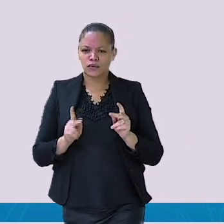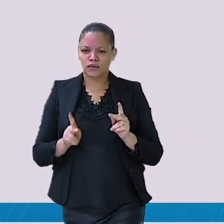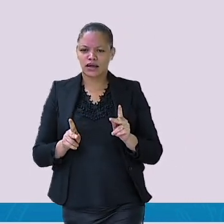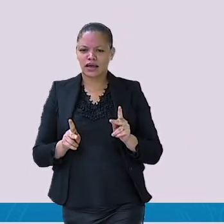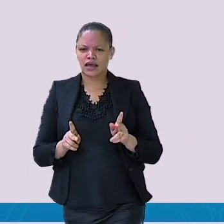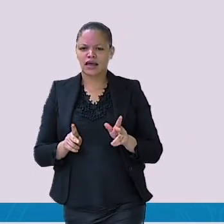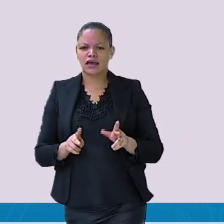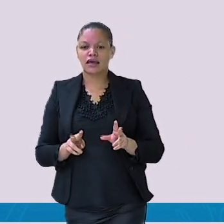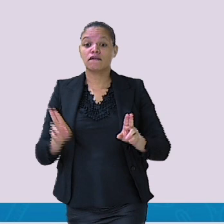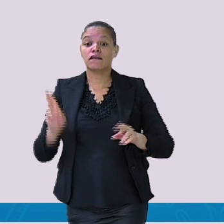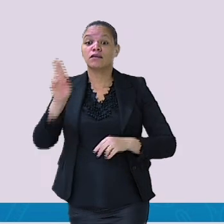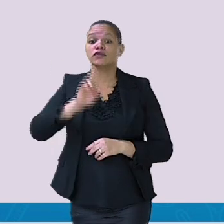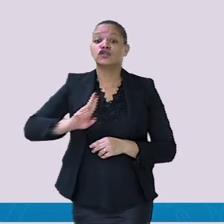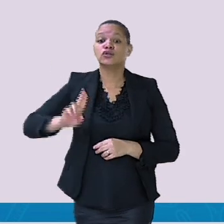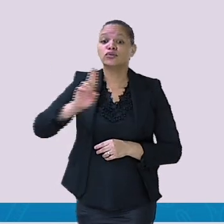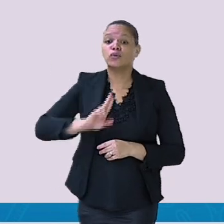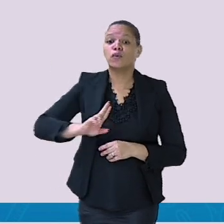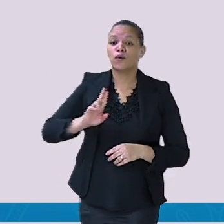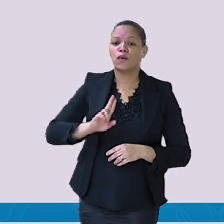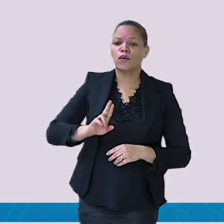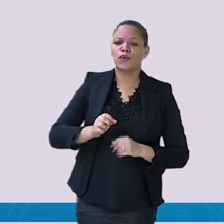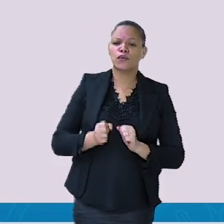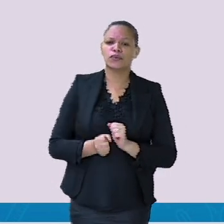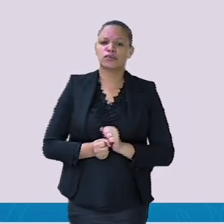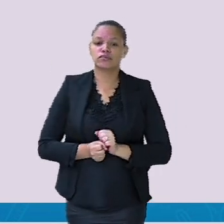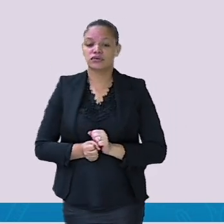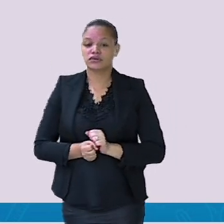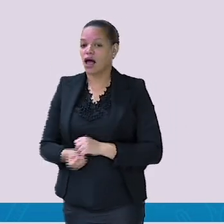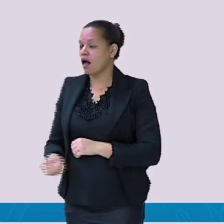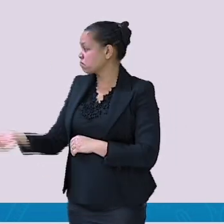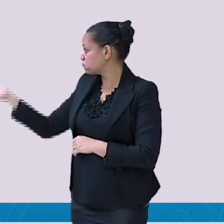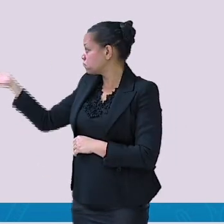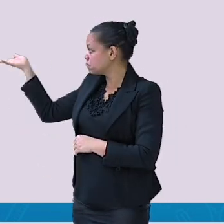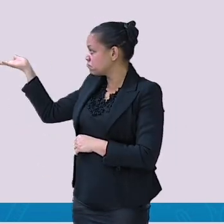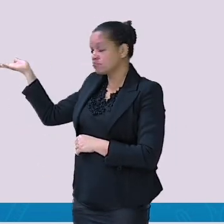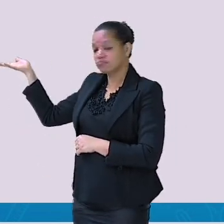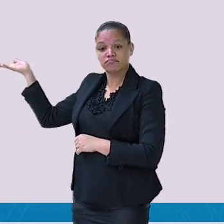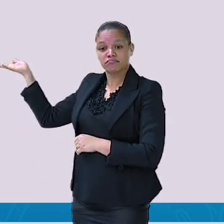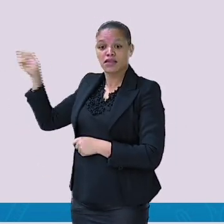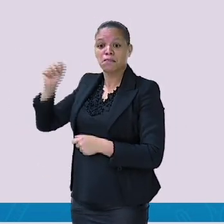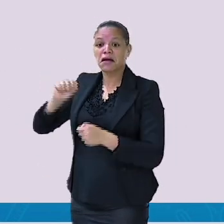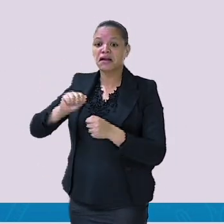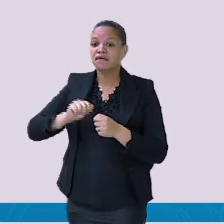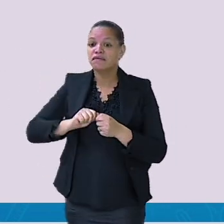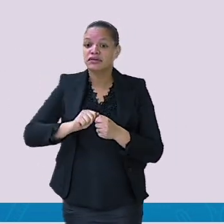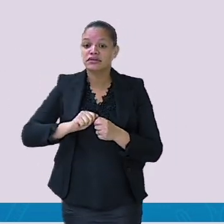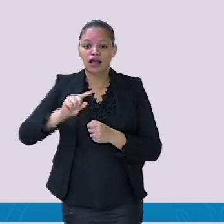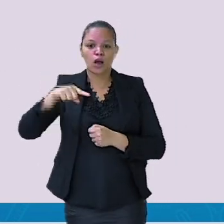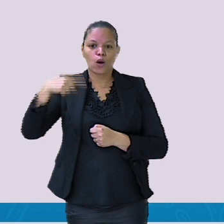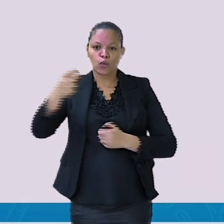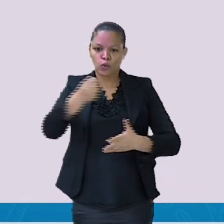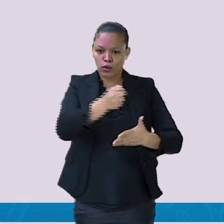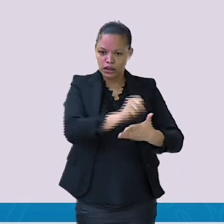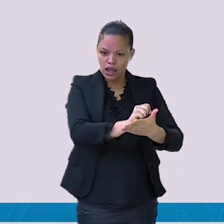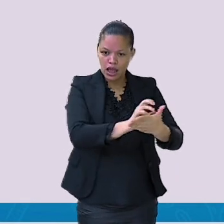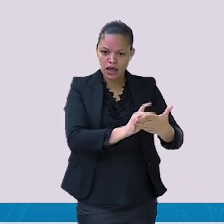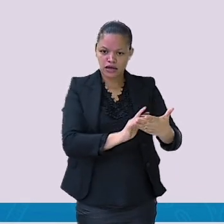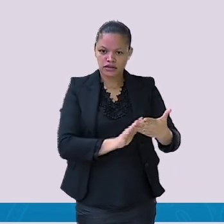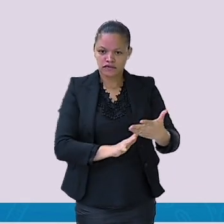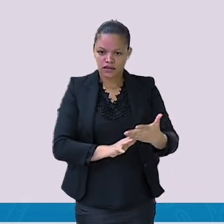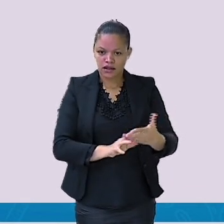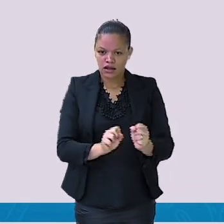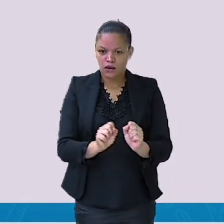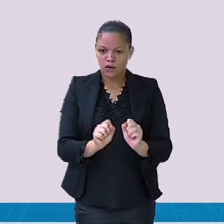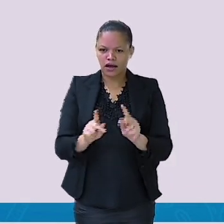vamos utilizar esse esquema para resolver algumas outras atividades no nosso futuro. Tá ok?